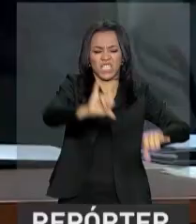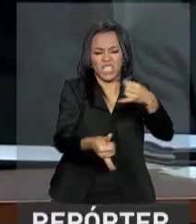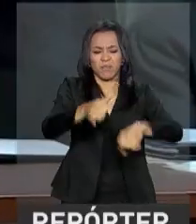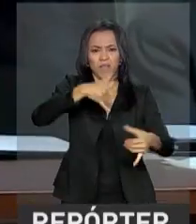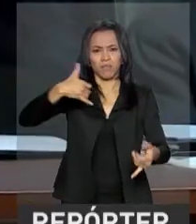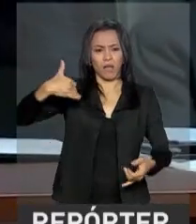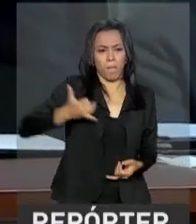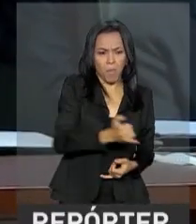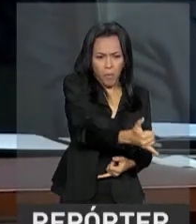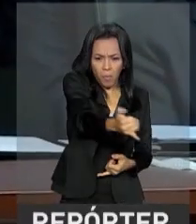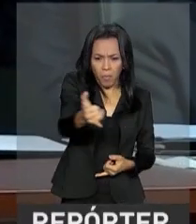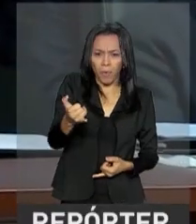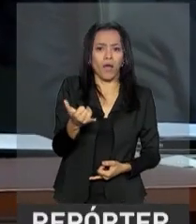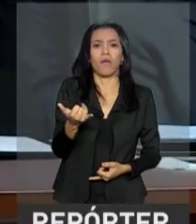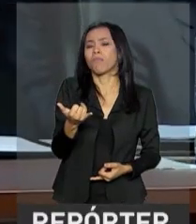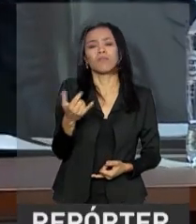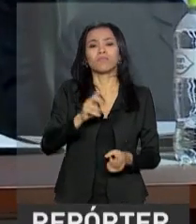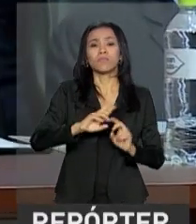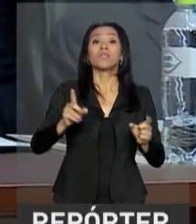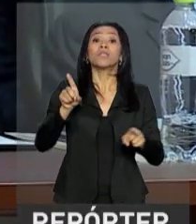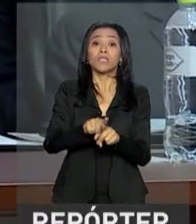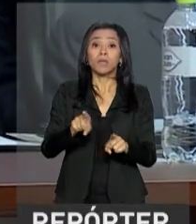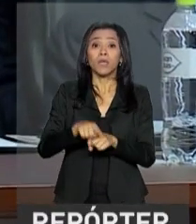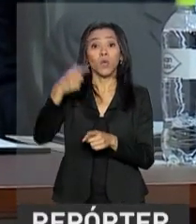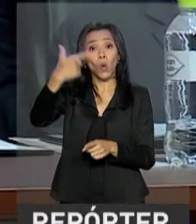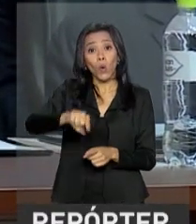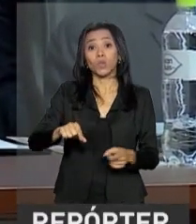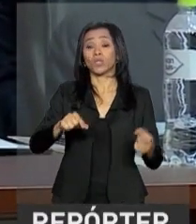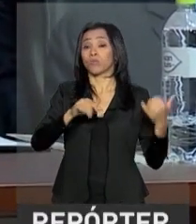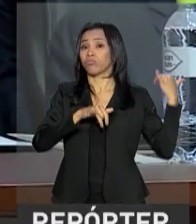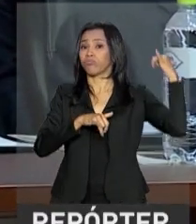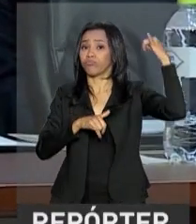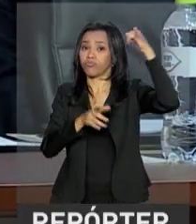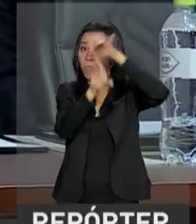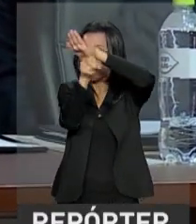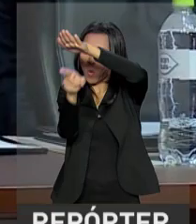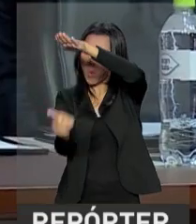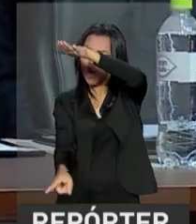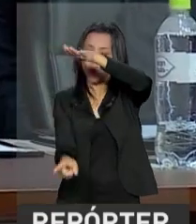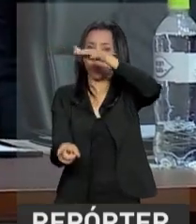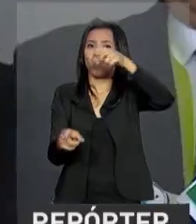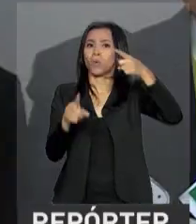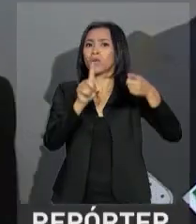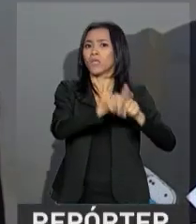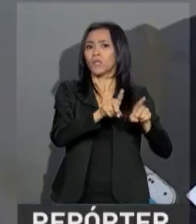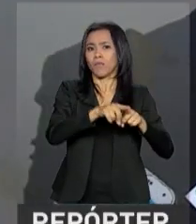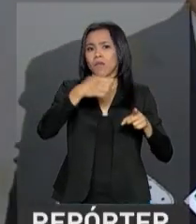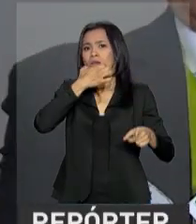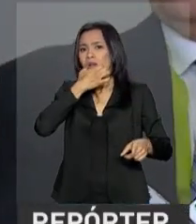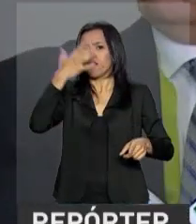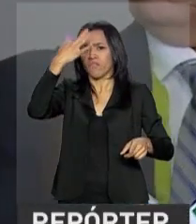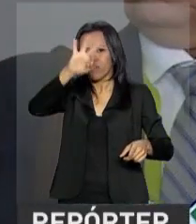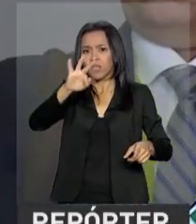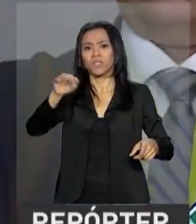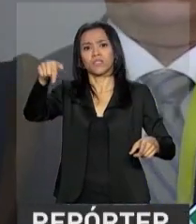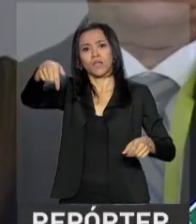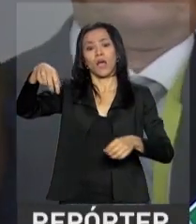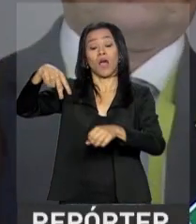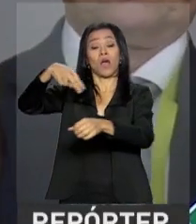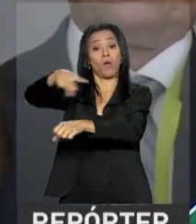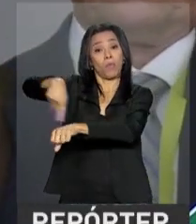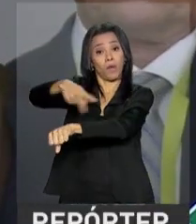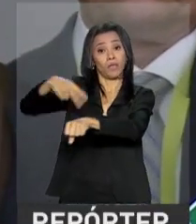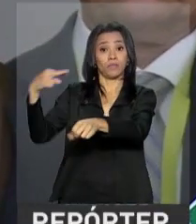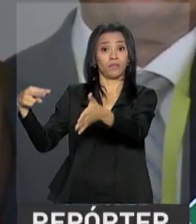país. Sobre o assunto e o ataque dos Estados Unidos, Reino Unido e França à Síria, o presidente Michel Temer